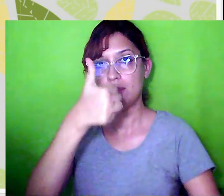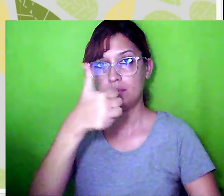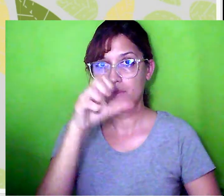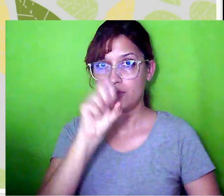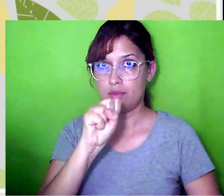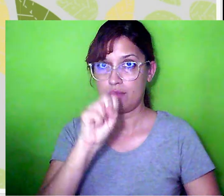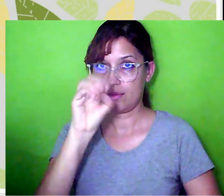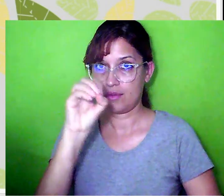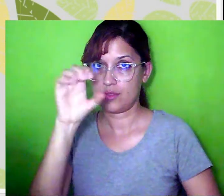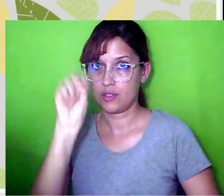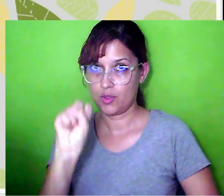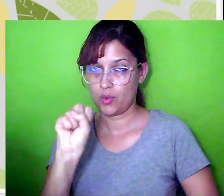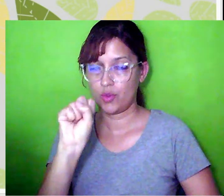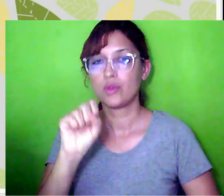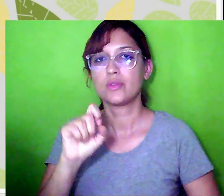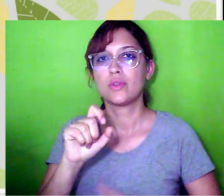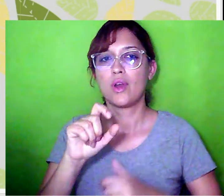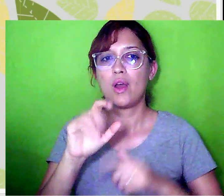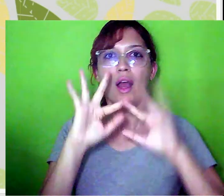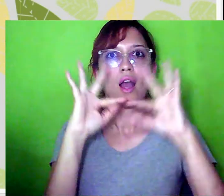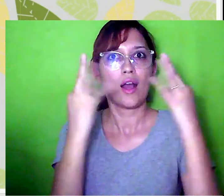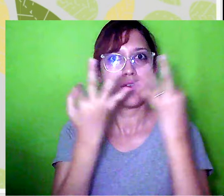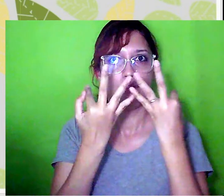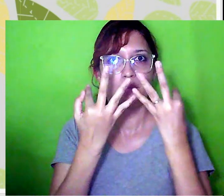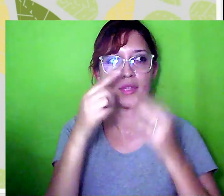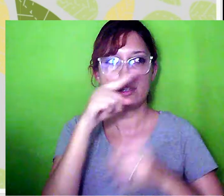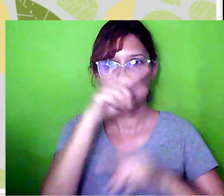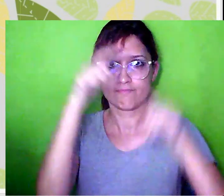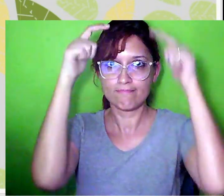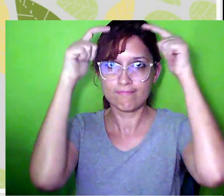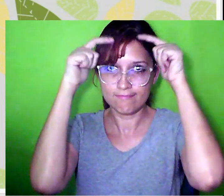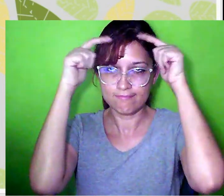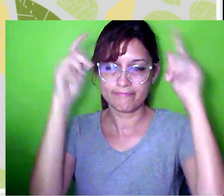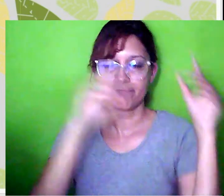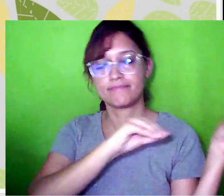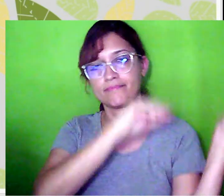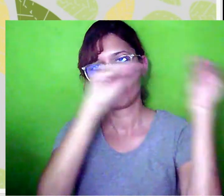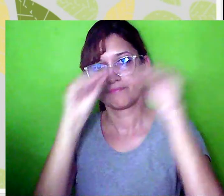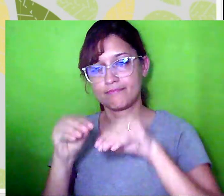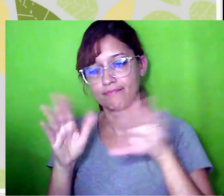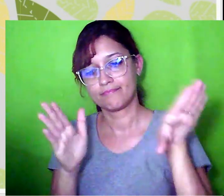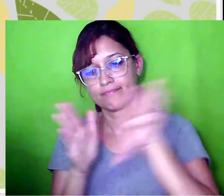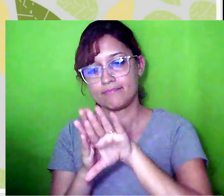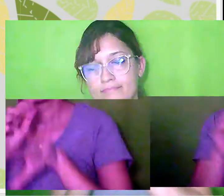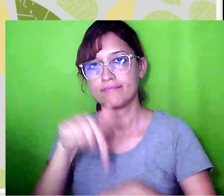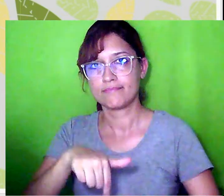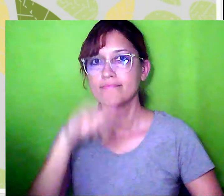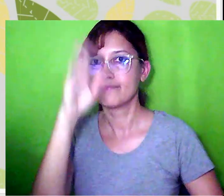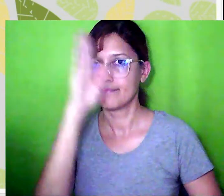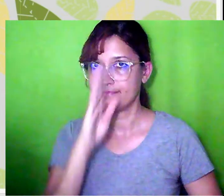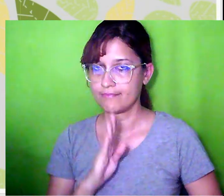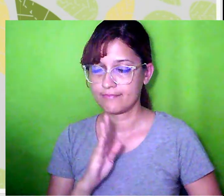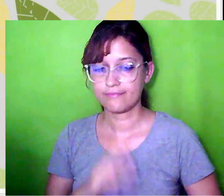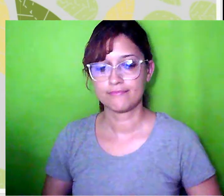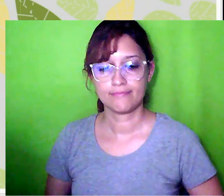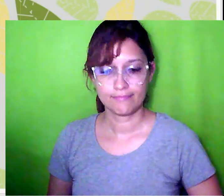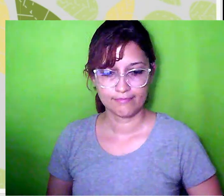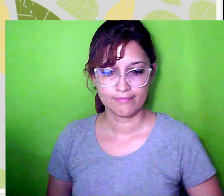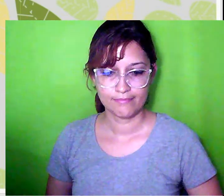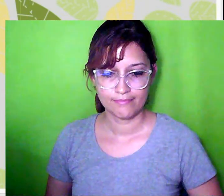Isso aconteceu por volta de 1800. A família real veio para o